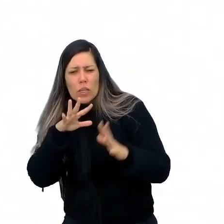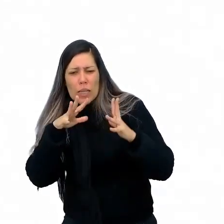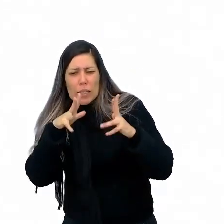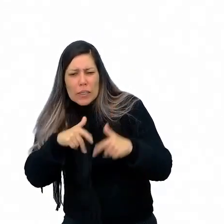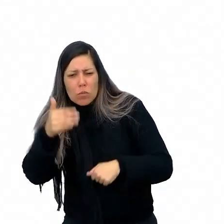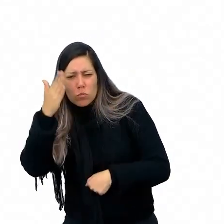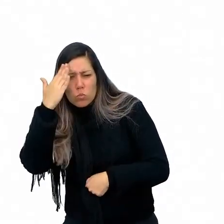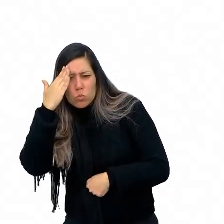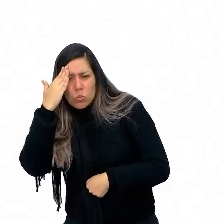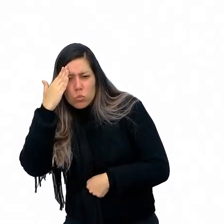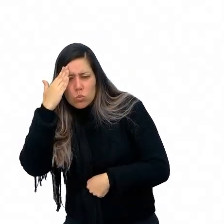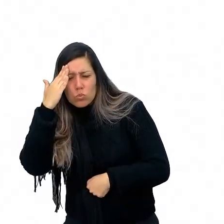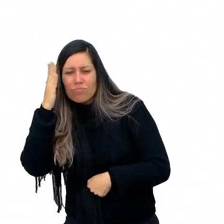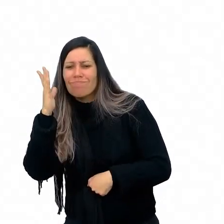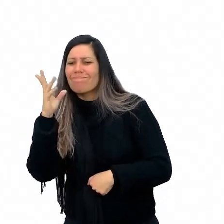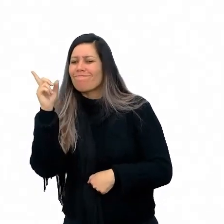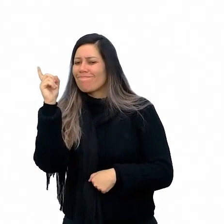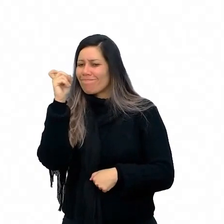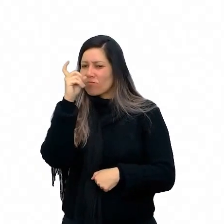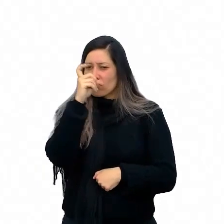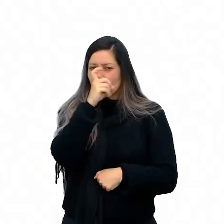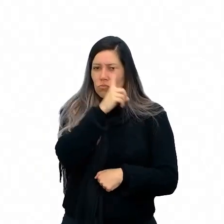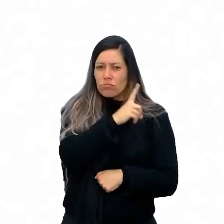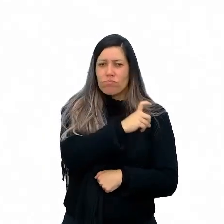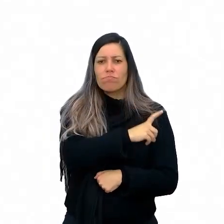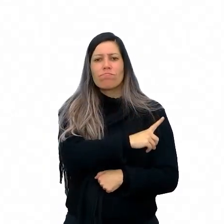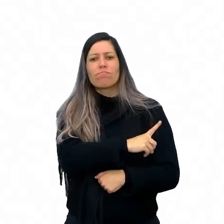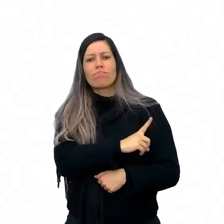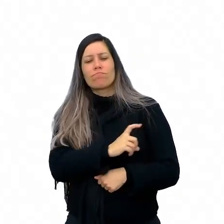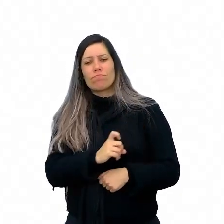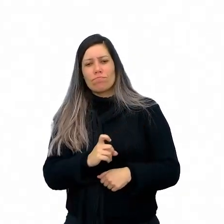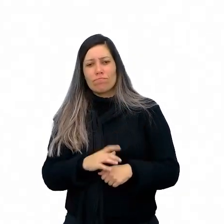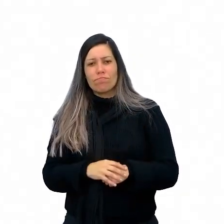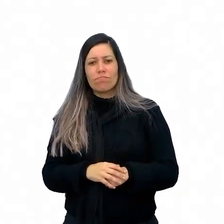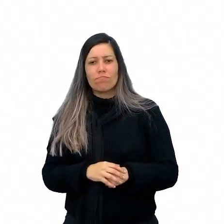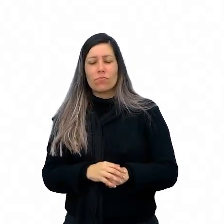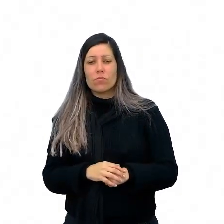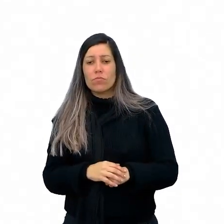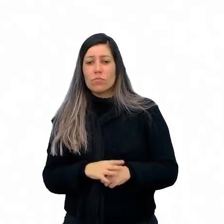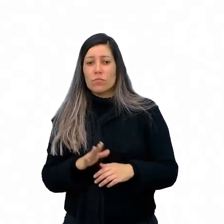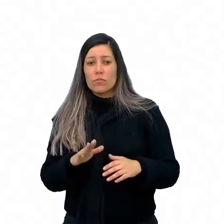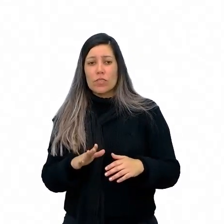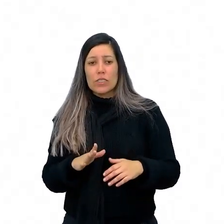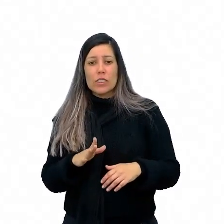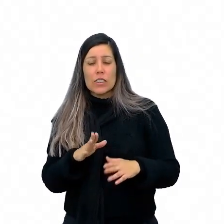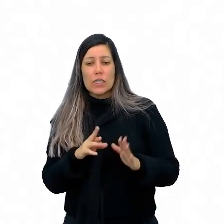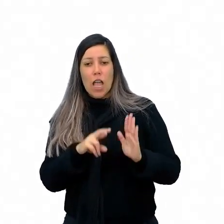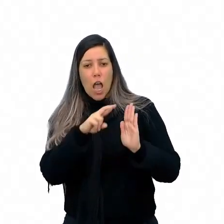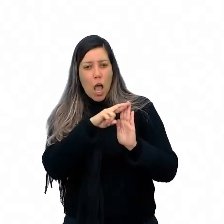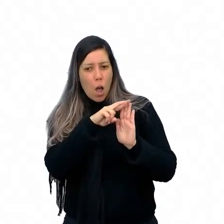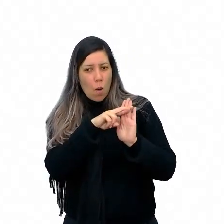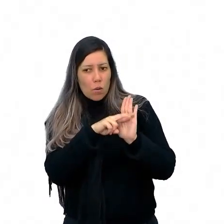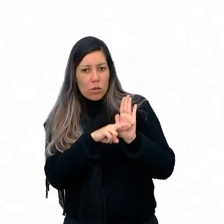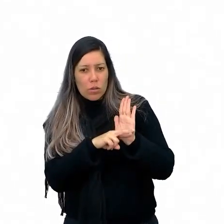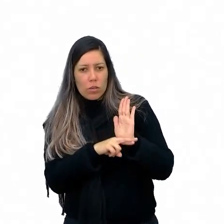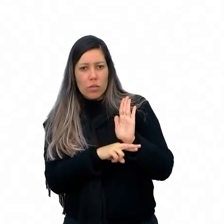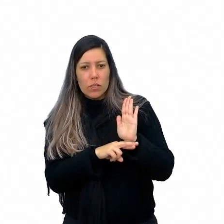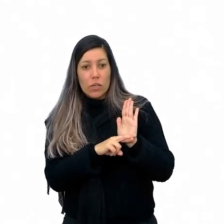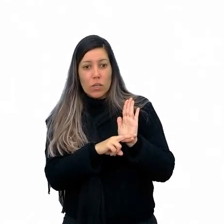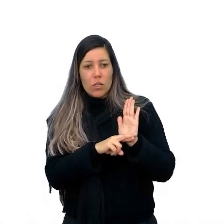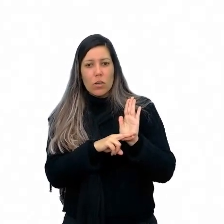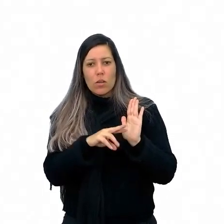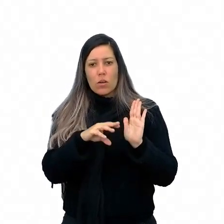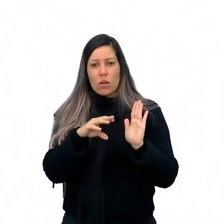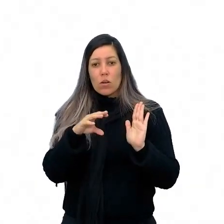isso faz parte daqueles conhecimentos que nós estávamos falando ali agora há pouco. E a habilidade é a